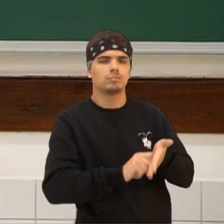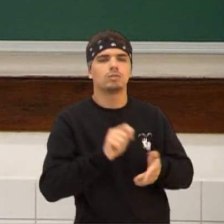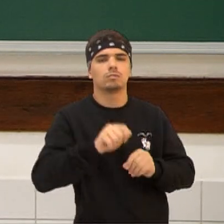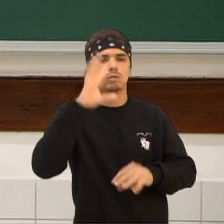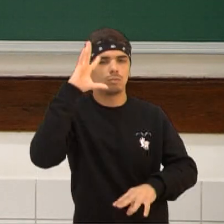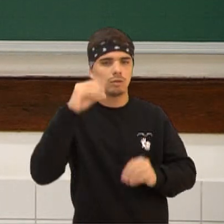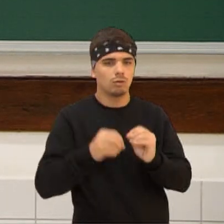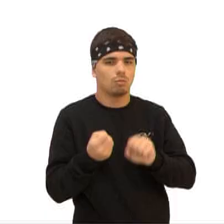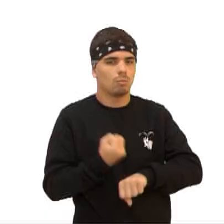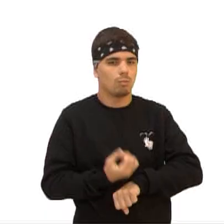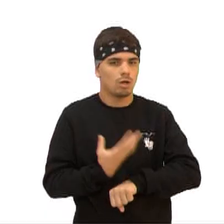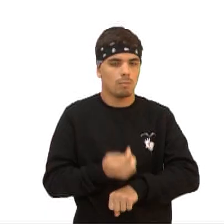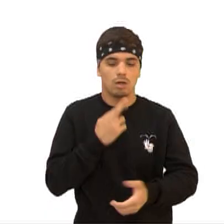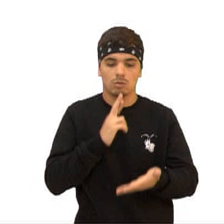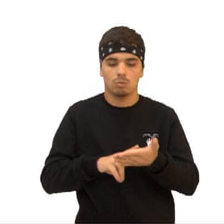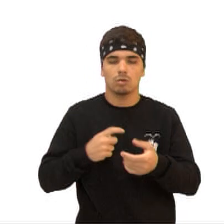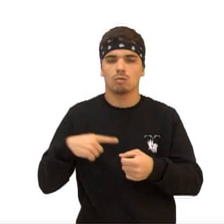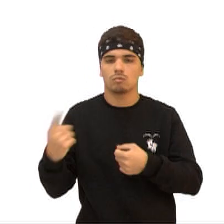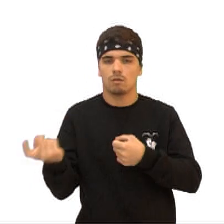poema. Vamos lá?